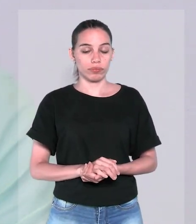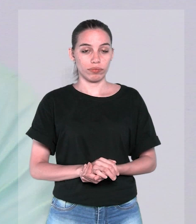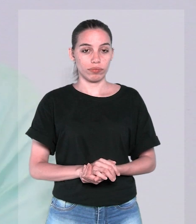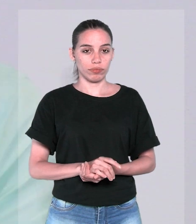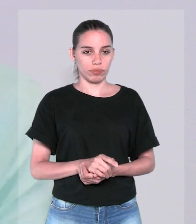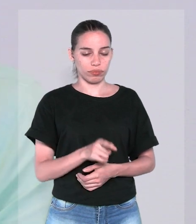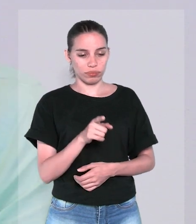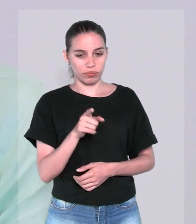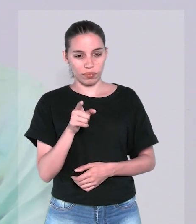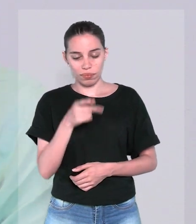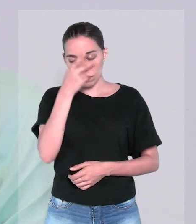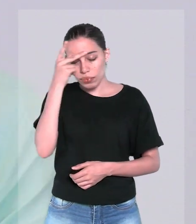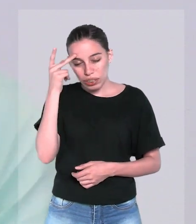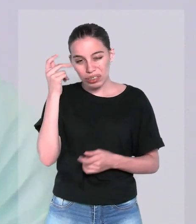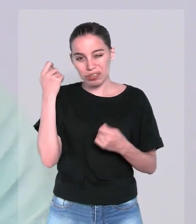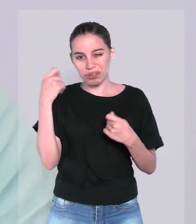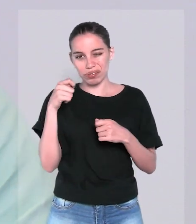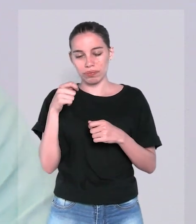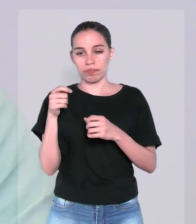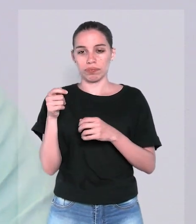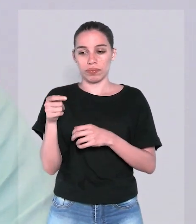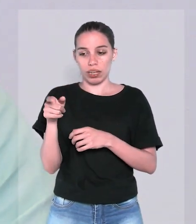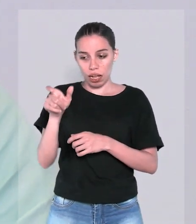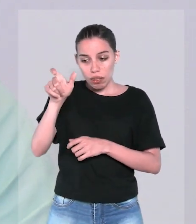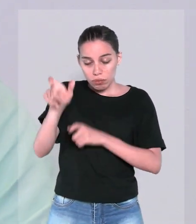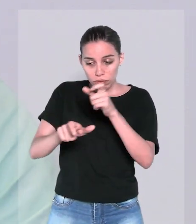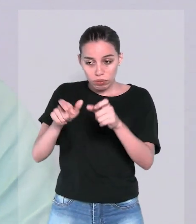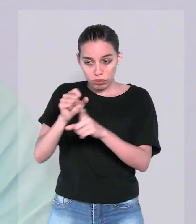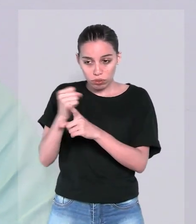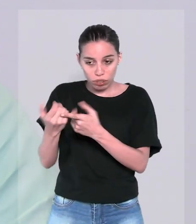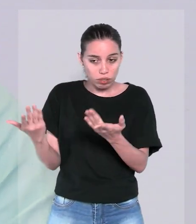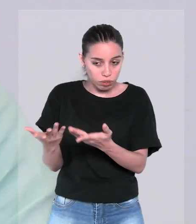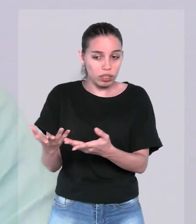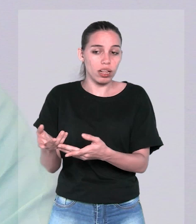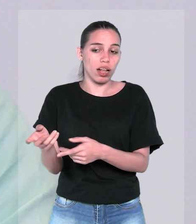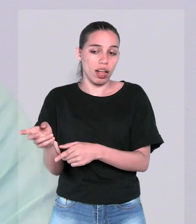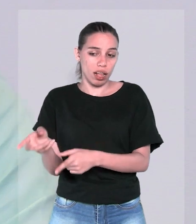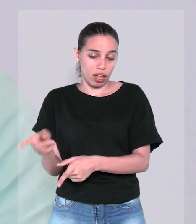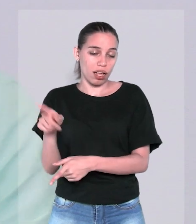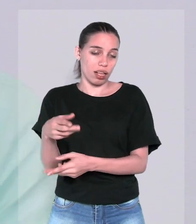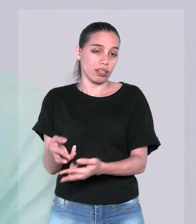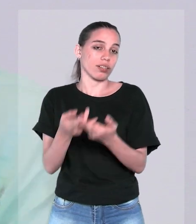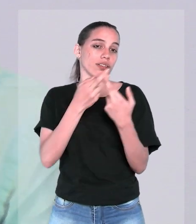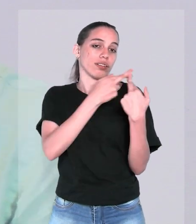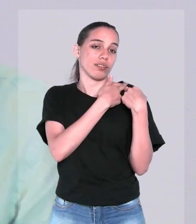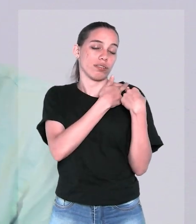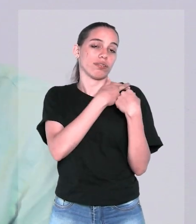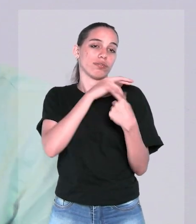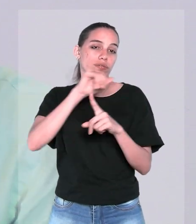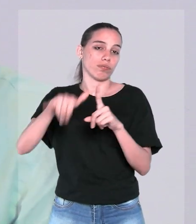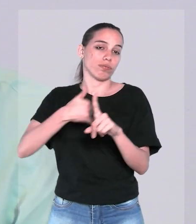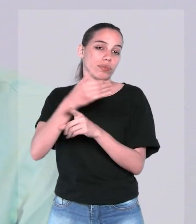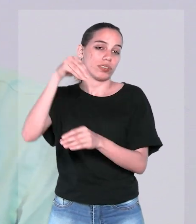dar possibilidade para que os ataques ocorressem com maior intensidade por conta da mímese, né, do ataque, ou seja,